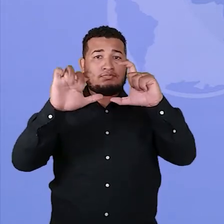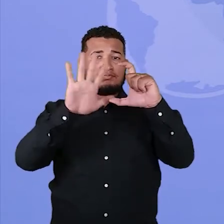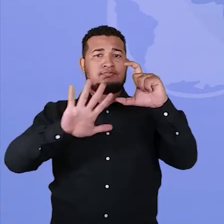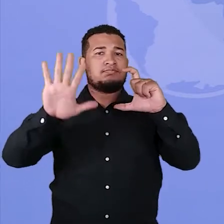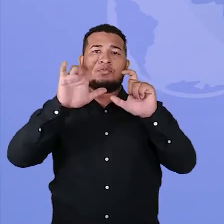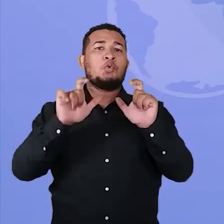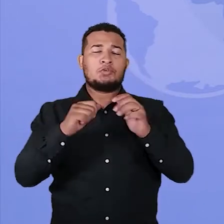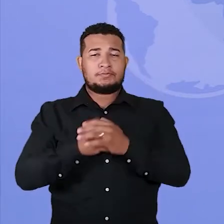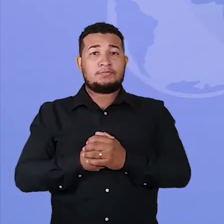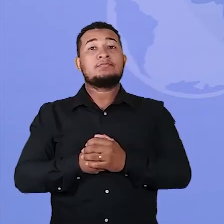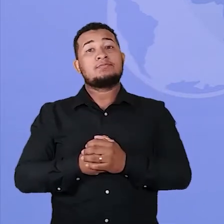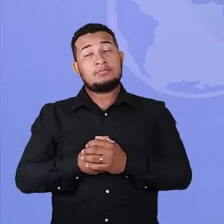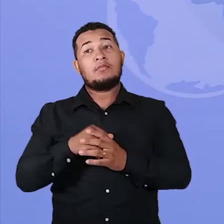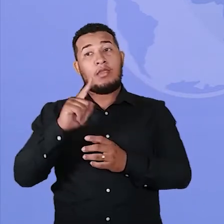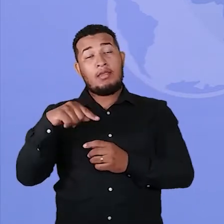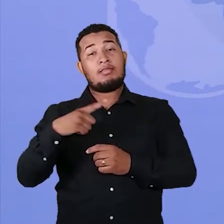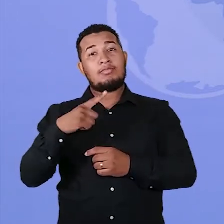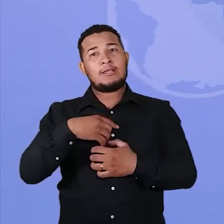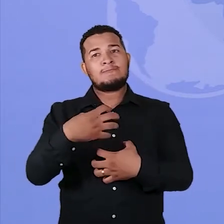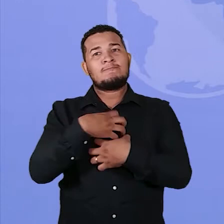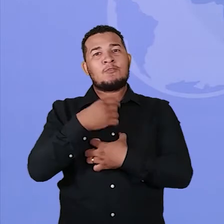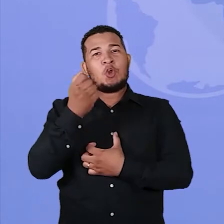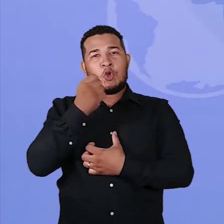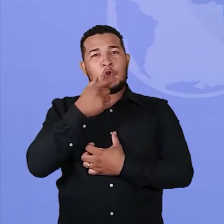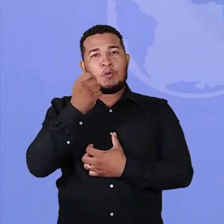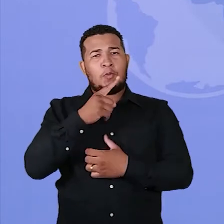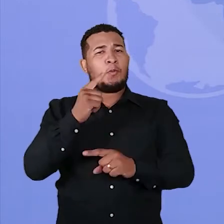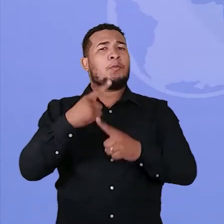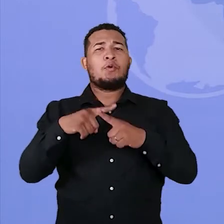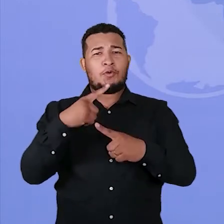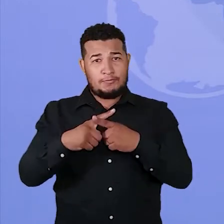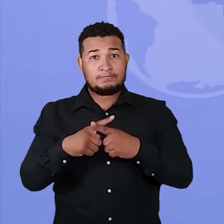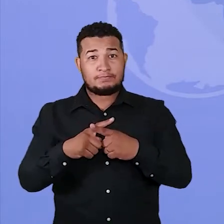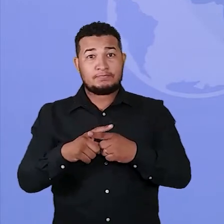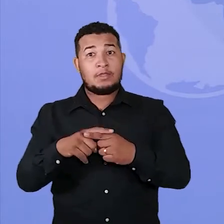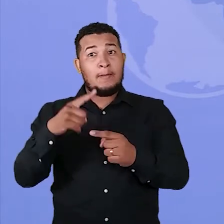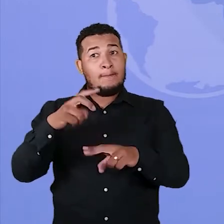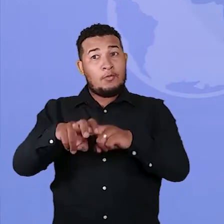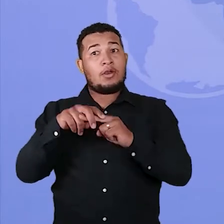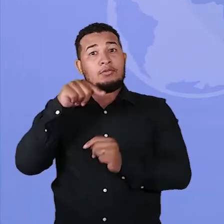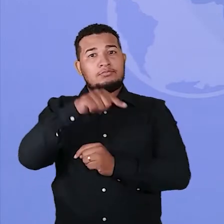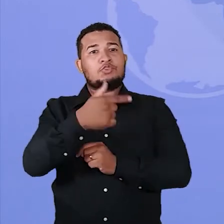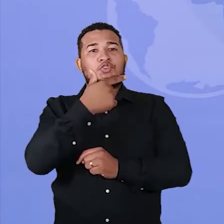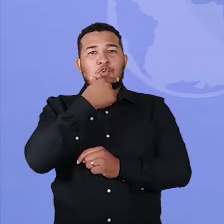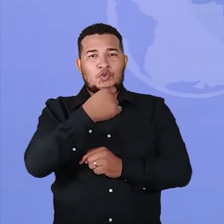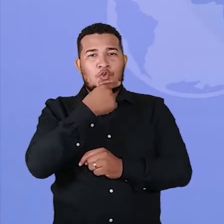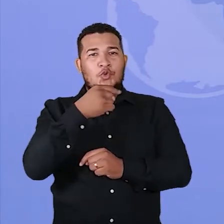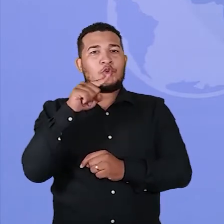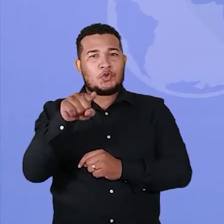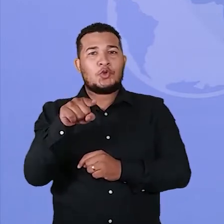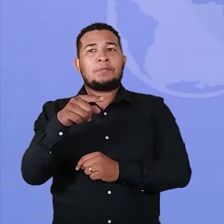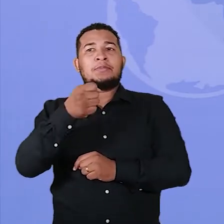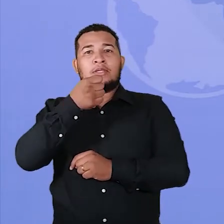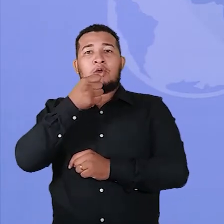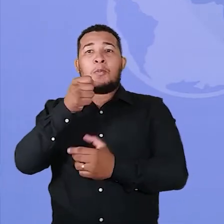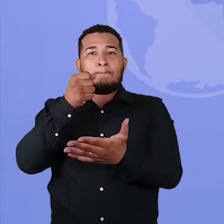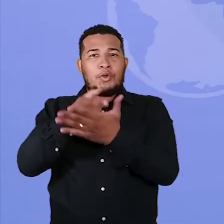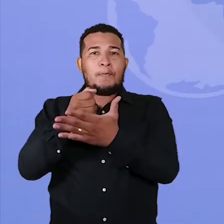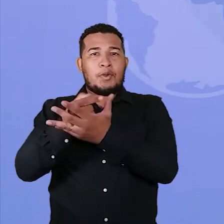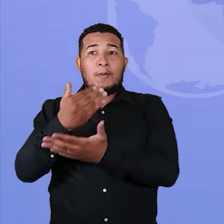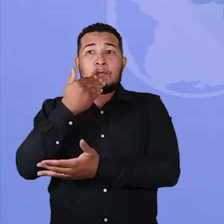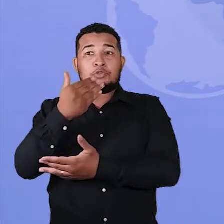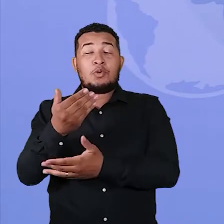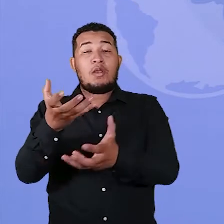nessa tirinha? Você ia falar, o efeito de humor nessa tirinha consiste no fato de que